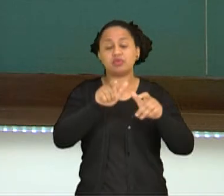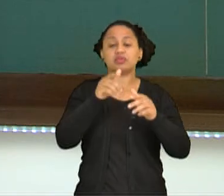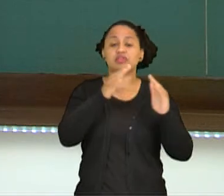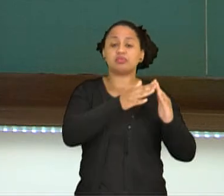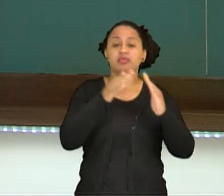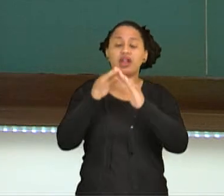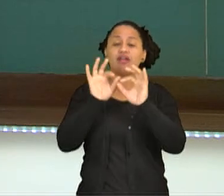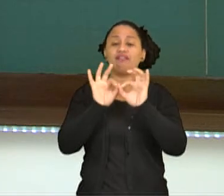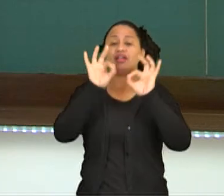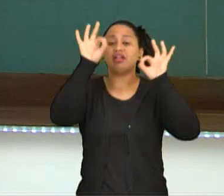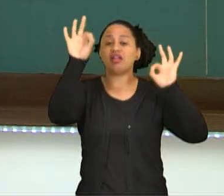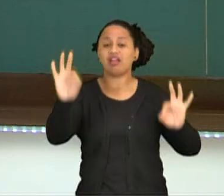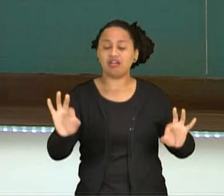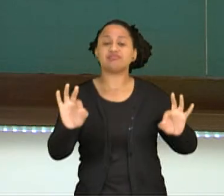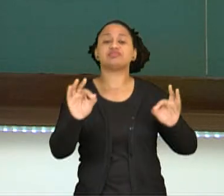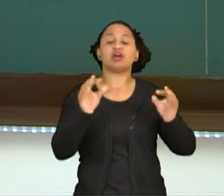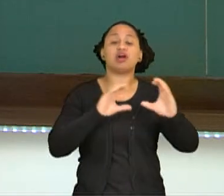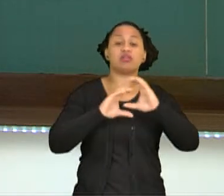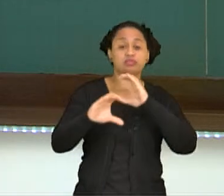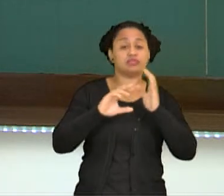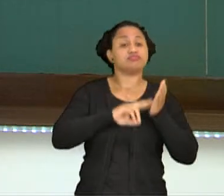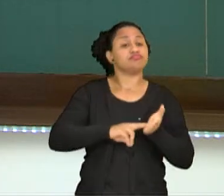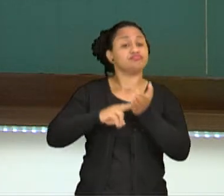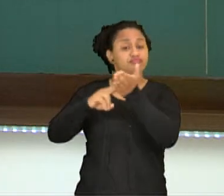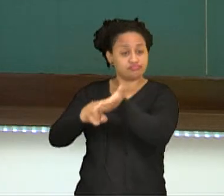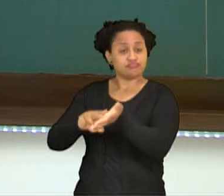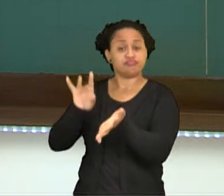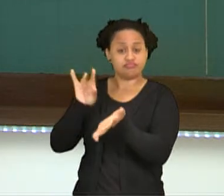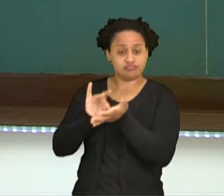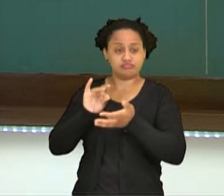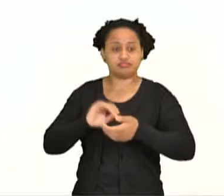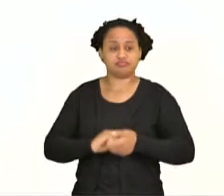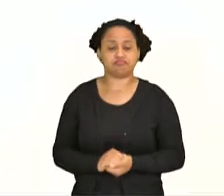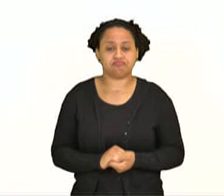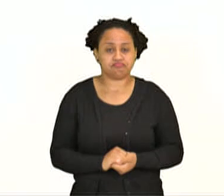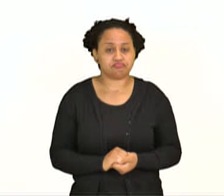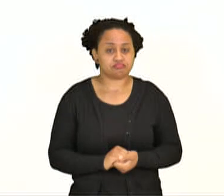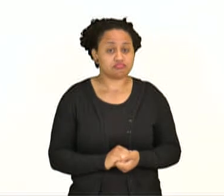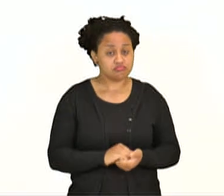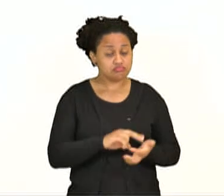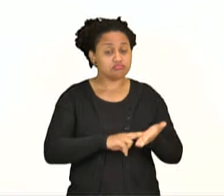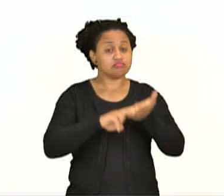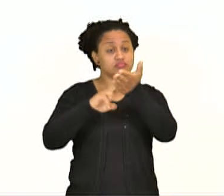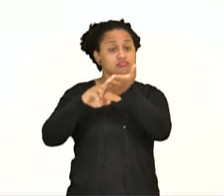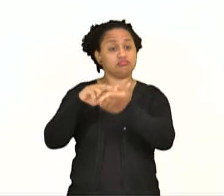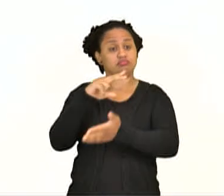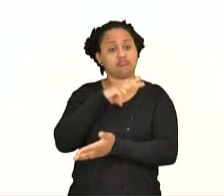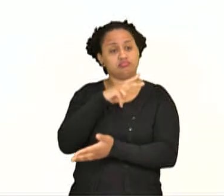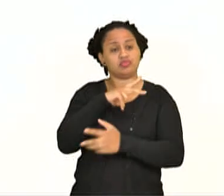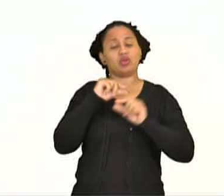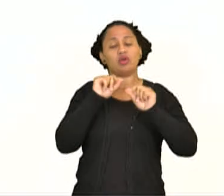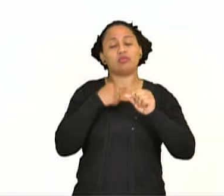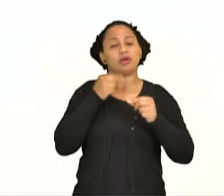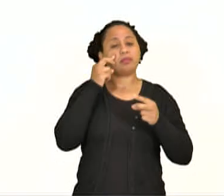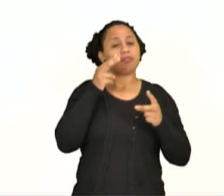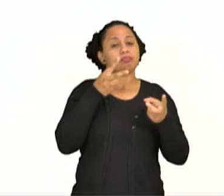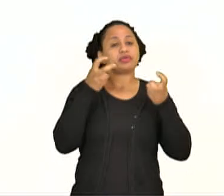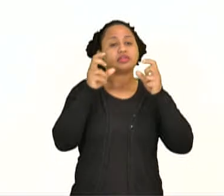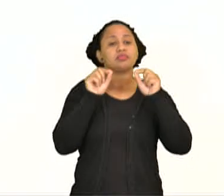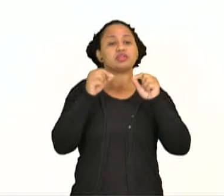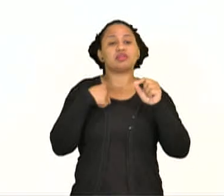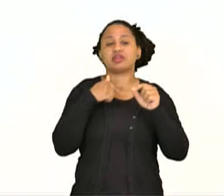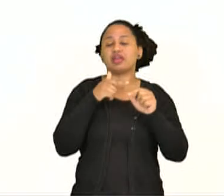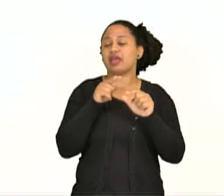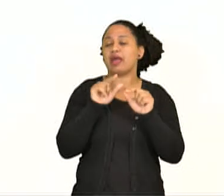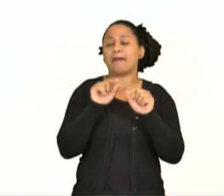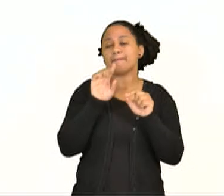a comunicação era feita via carta mesmo. A carta pessoal é vista como a mãe de